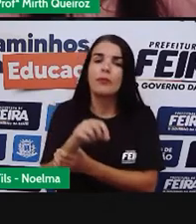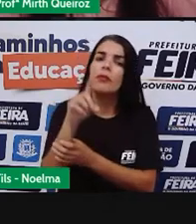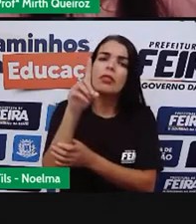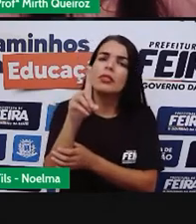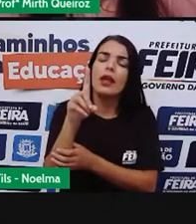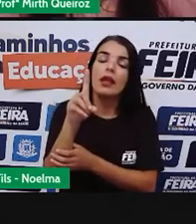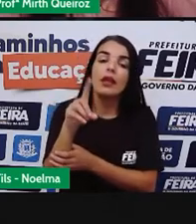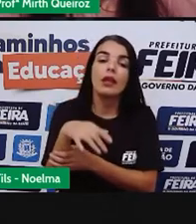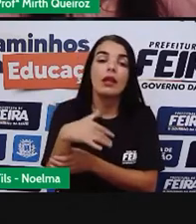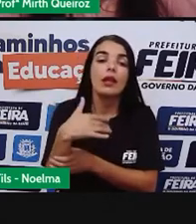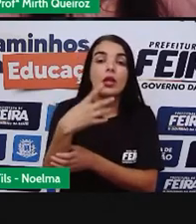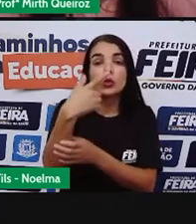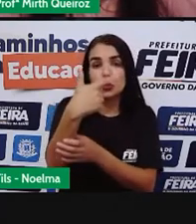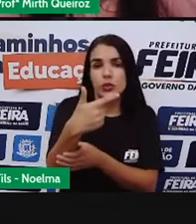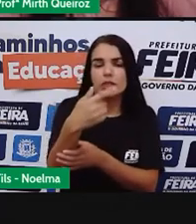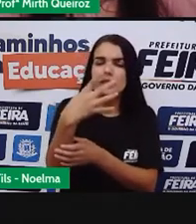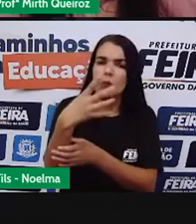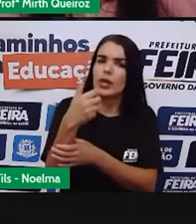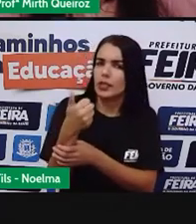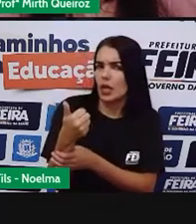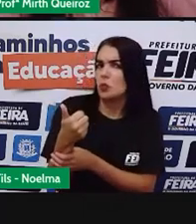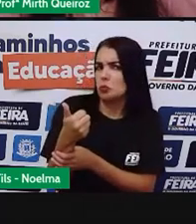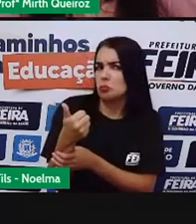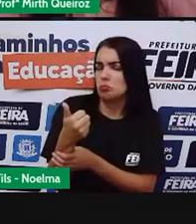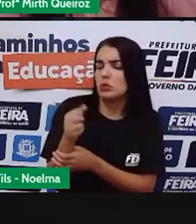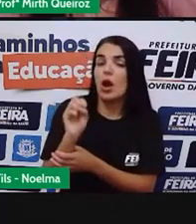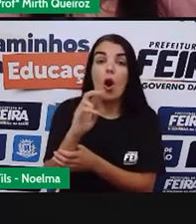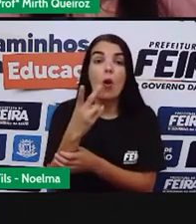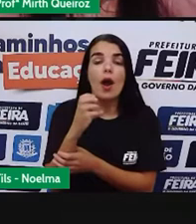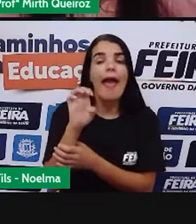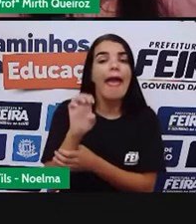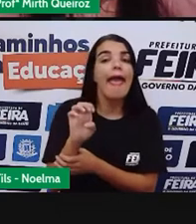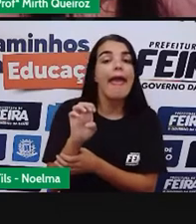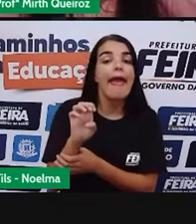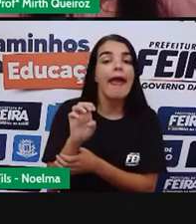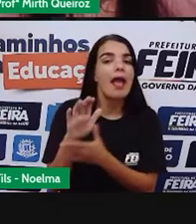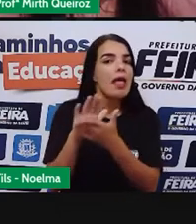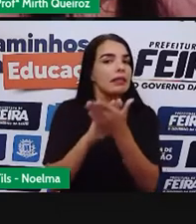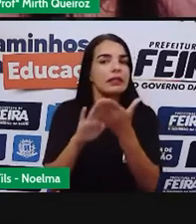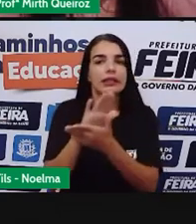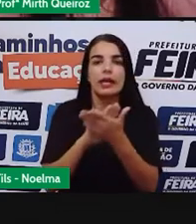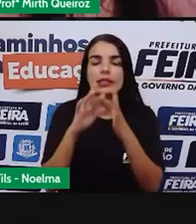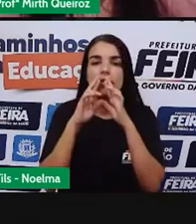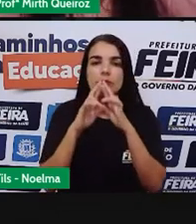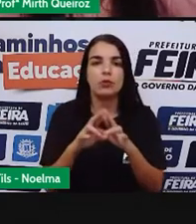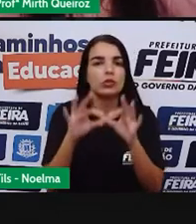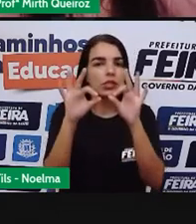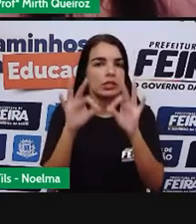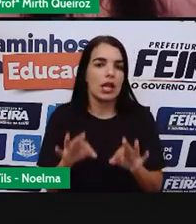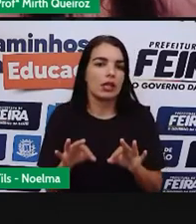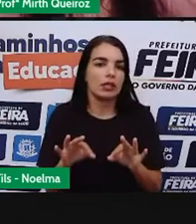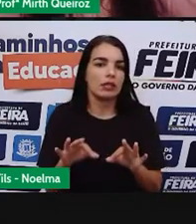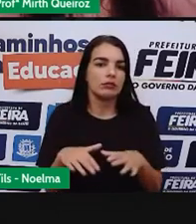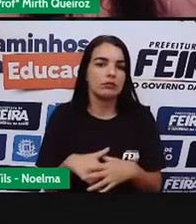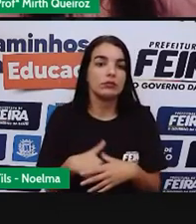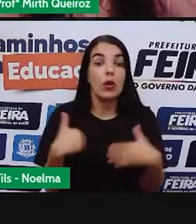237. Alternativa D, 241. Ou alternativa é nenhuma das alternativas.